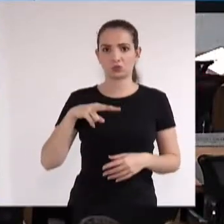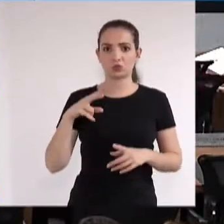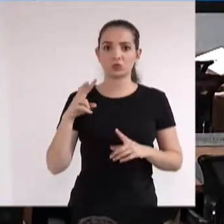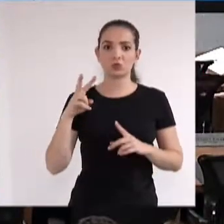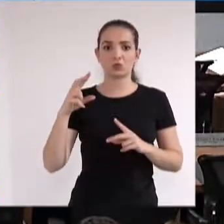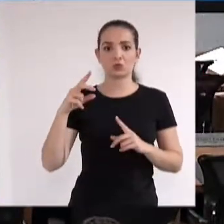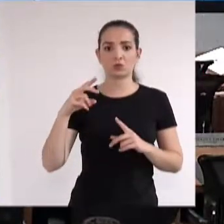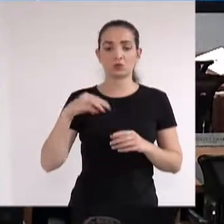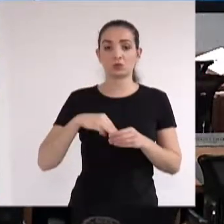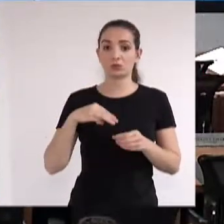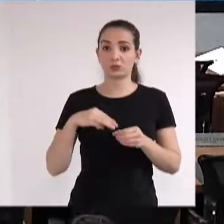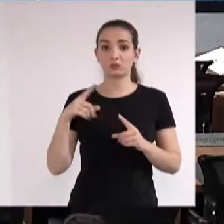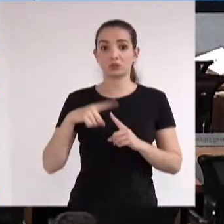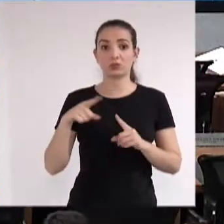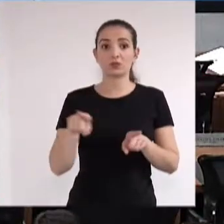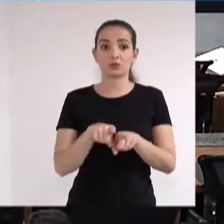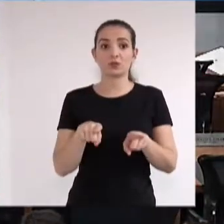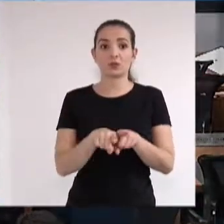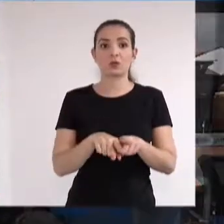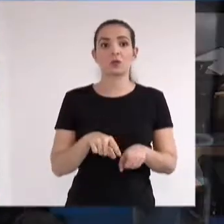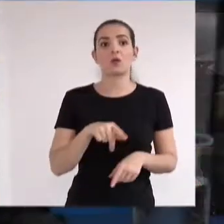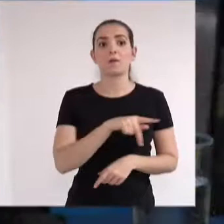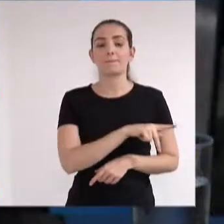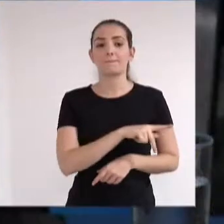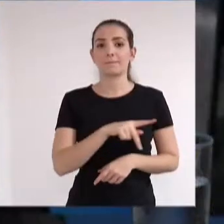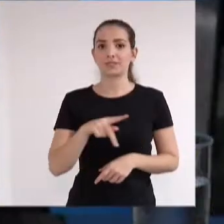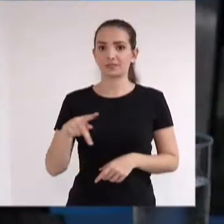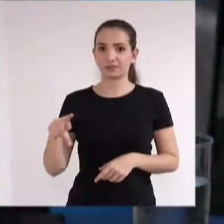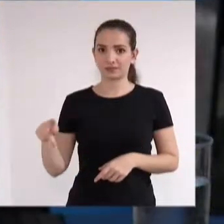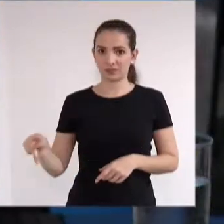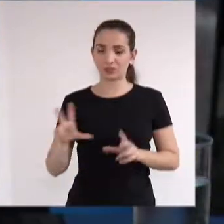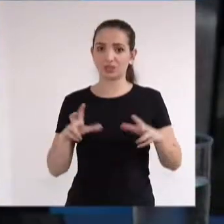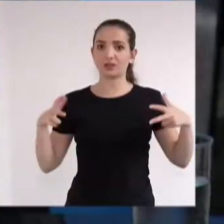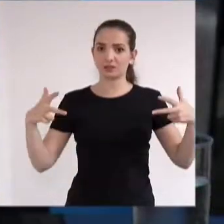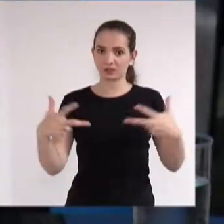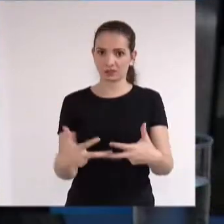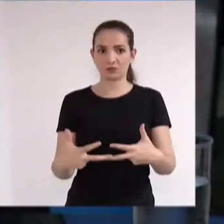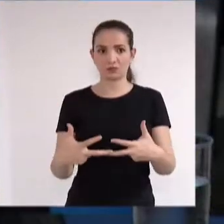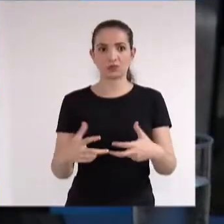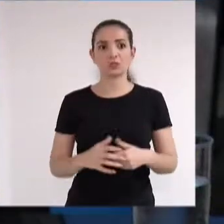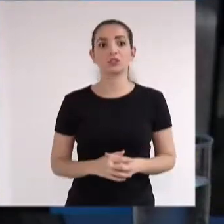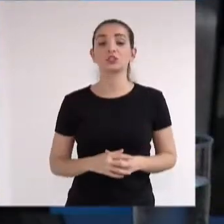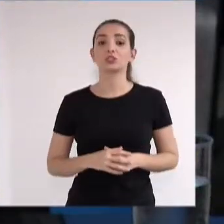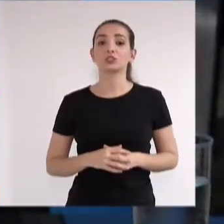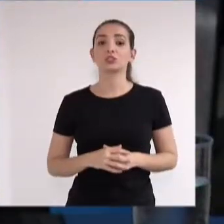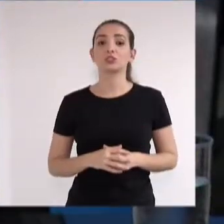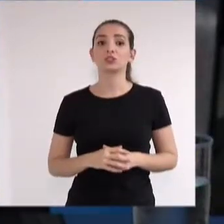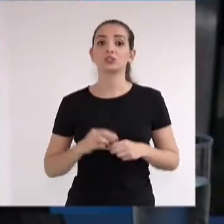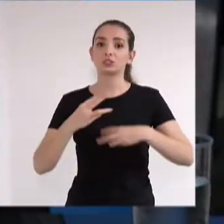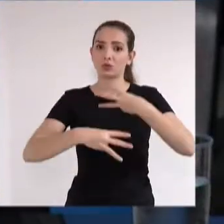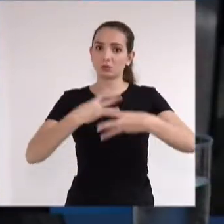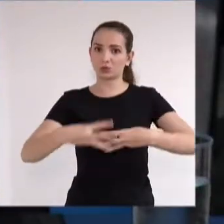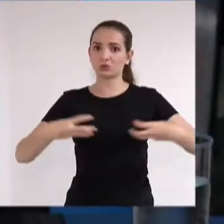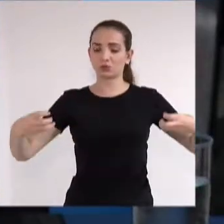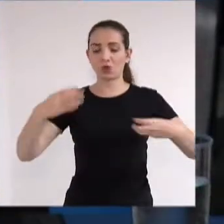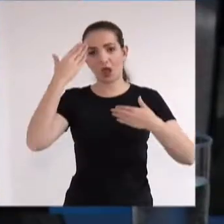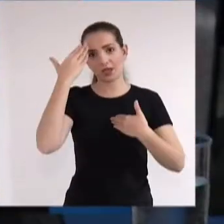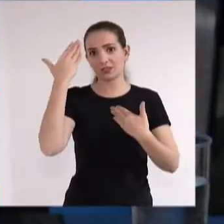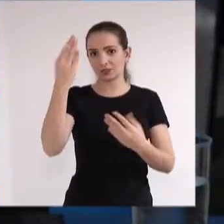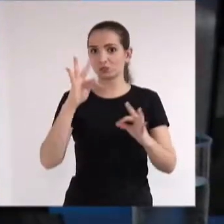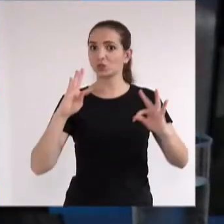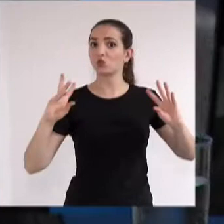vereador presidente da Câmara, Antônio Assunção, Toninho, do município de Chapadão do Sul, agradecendo as ilustres presenças, prestigiando a nossa